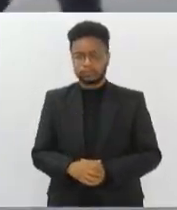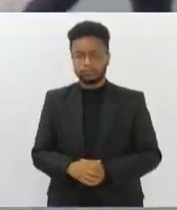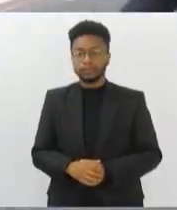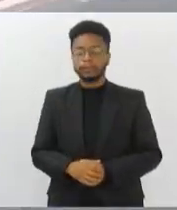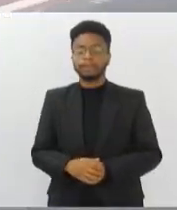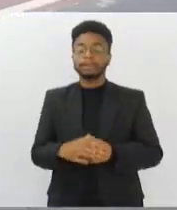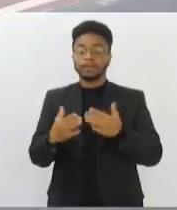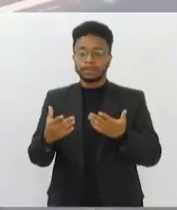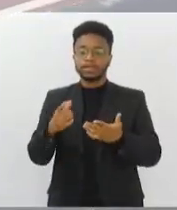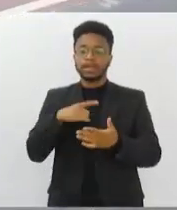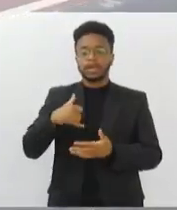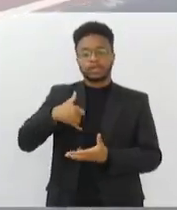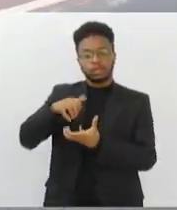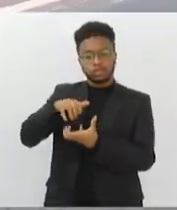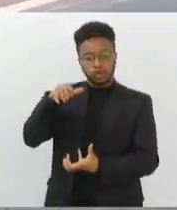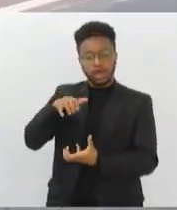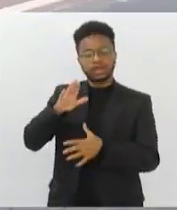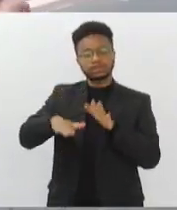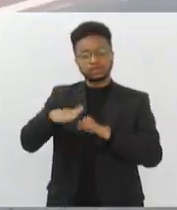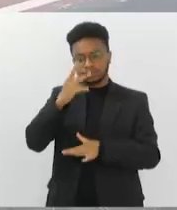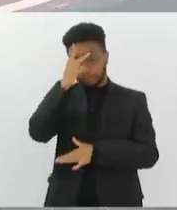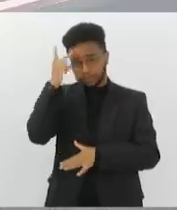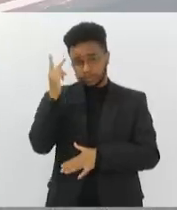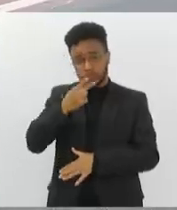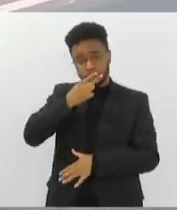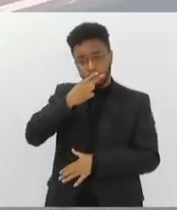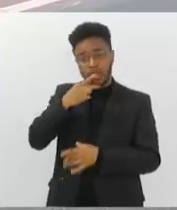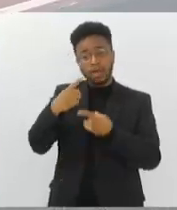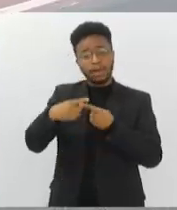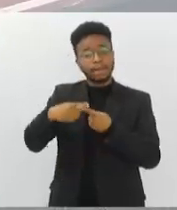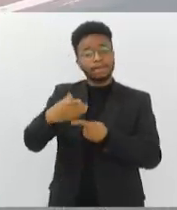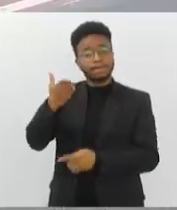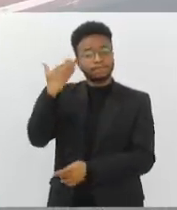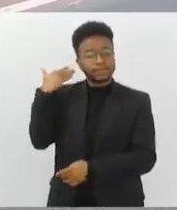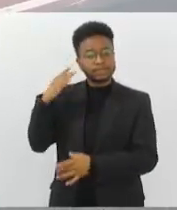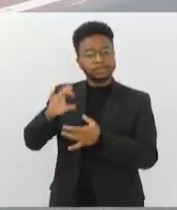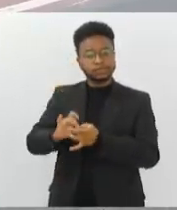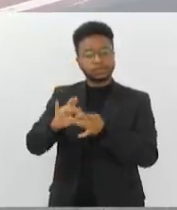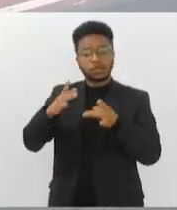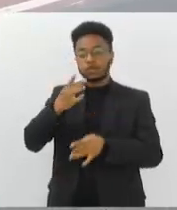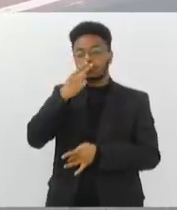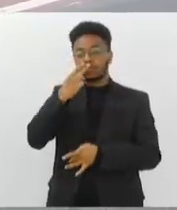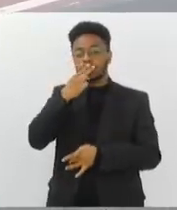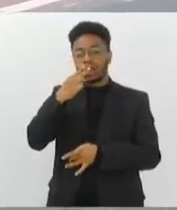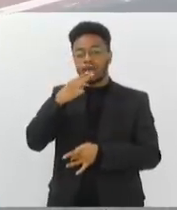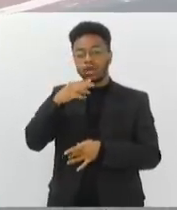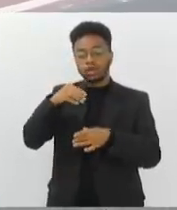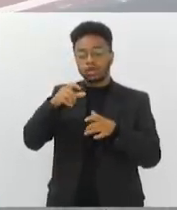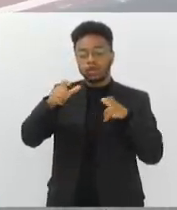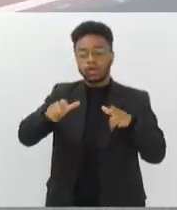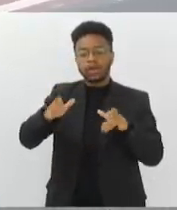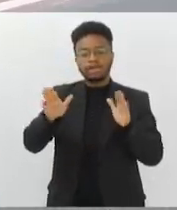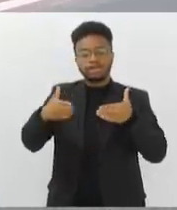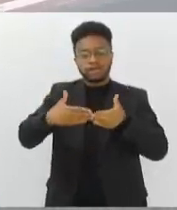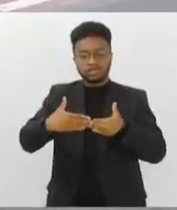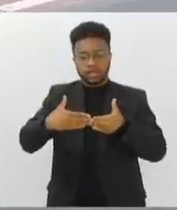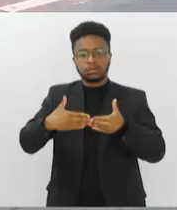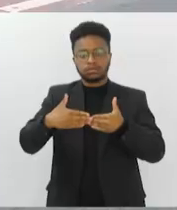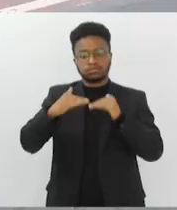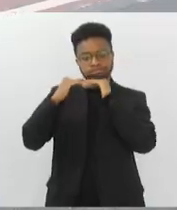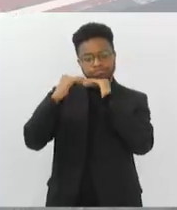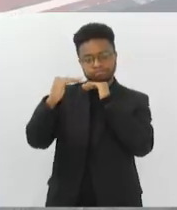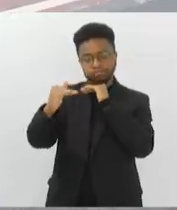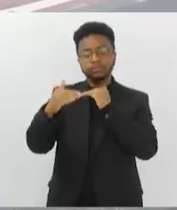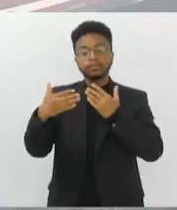né? Então a gente pega muito fumante passivo, porque antigamente era permitido fumar em hábitos em ambientes fechados, né?